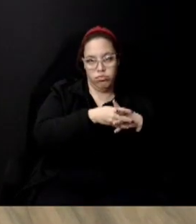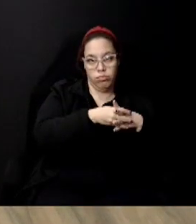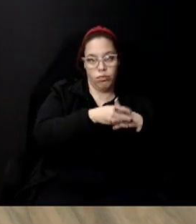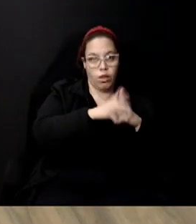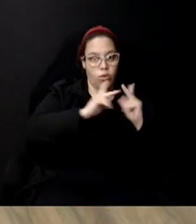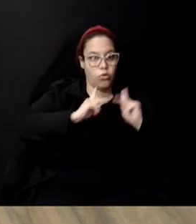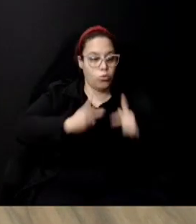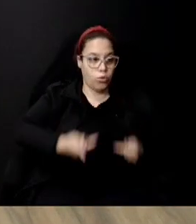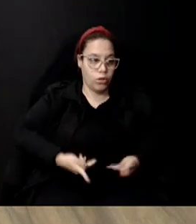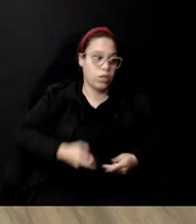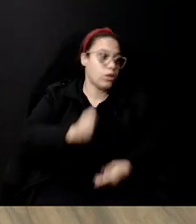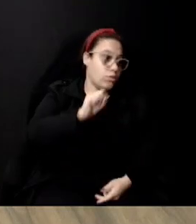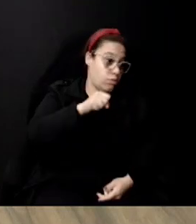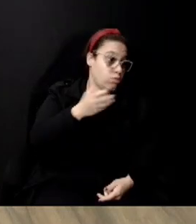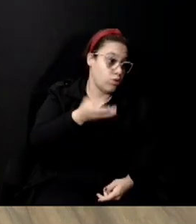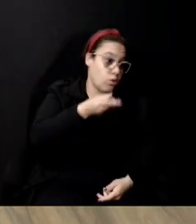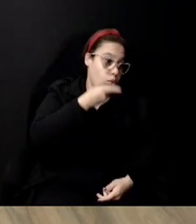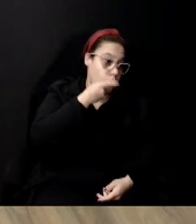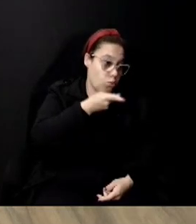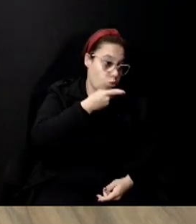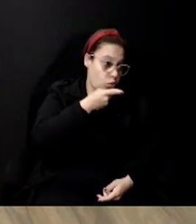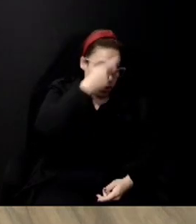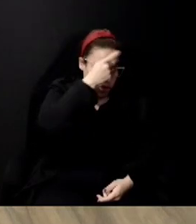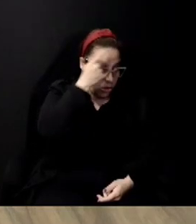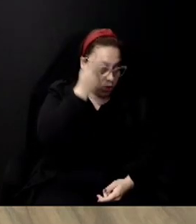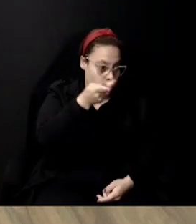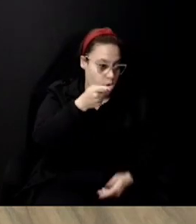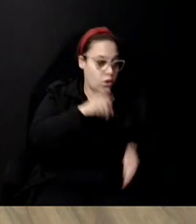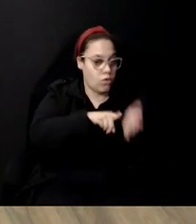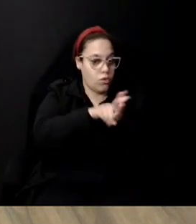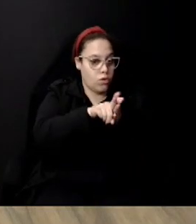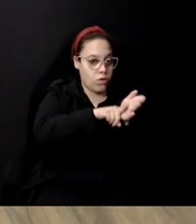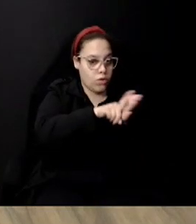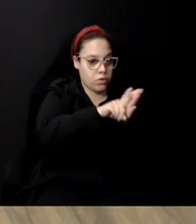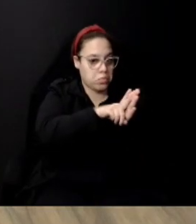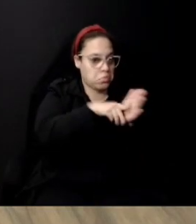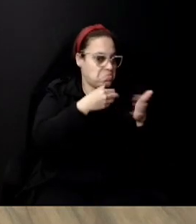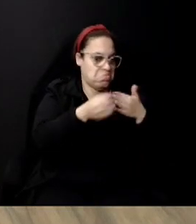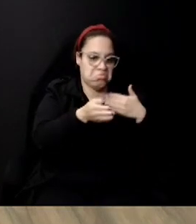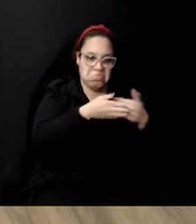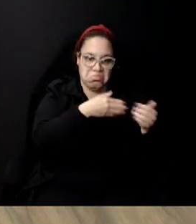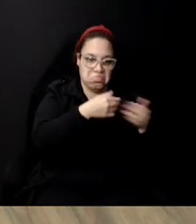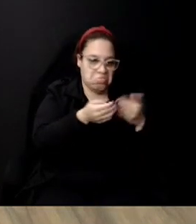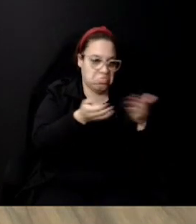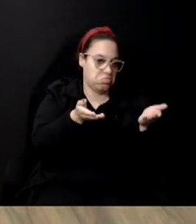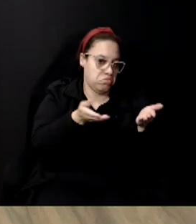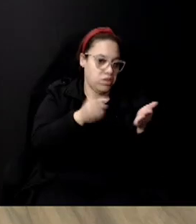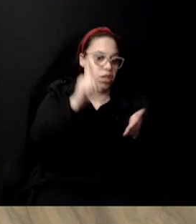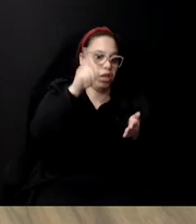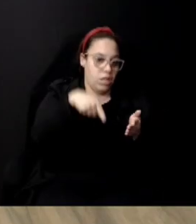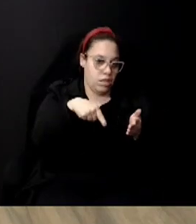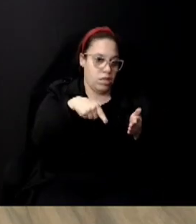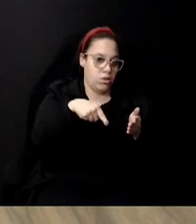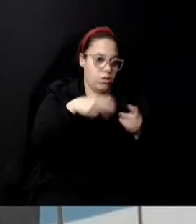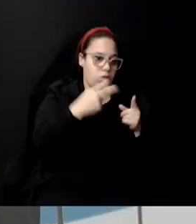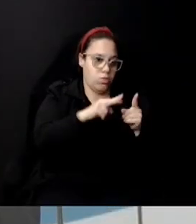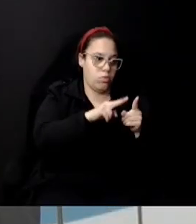né? Como o senhor disse, ele vai investigar, seja quem for. Acho que é esse o ponto. Isso. A ONU foi